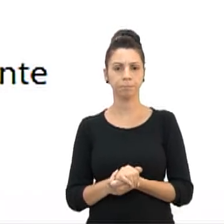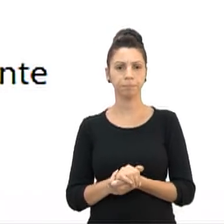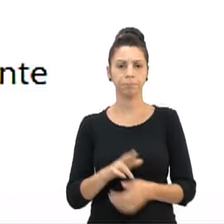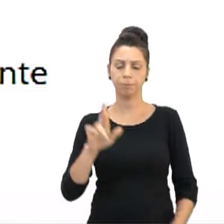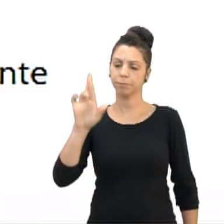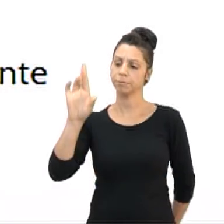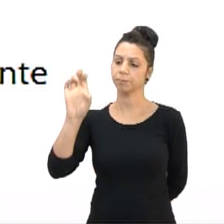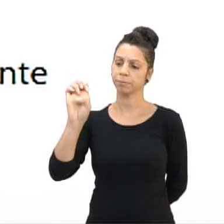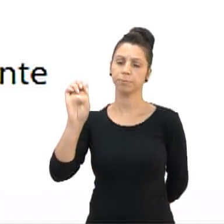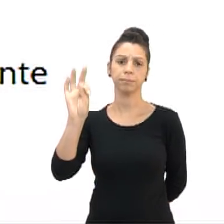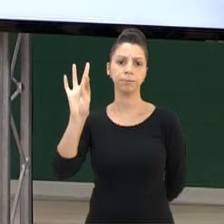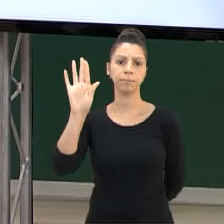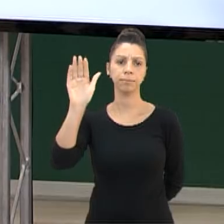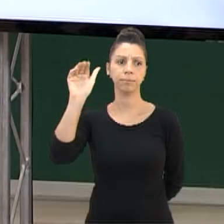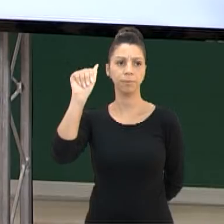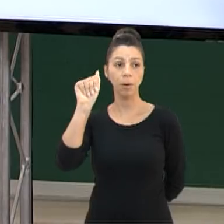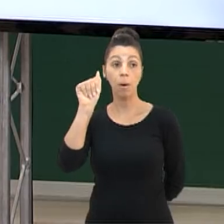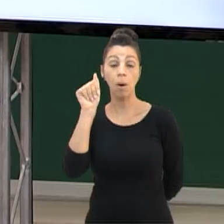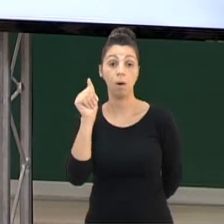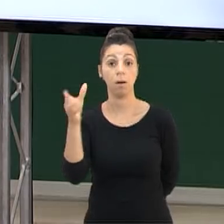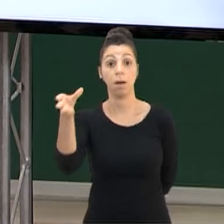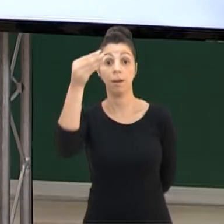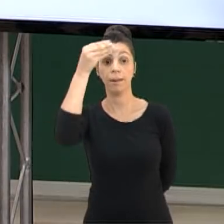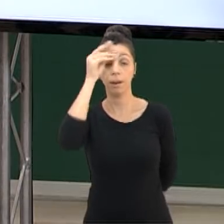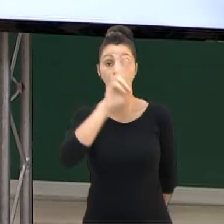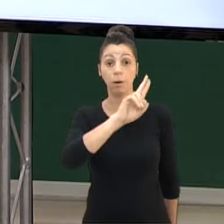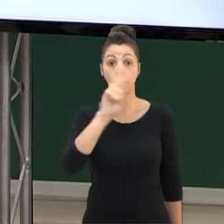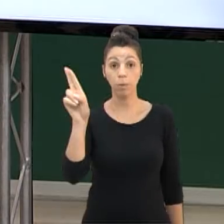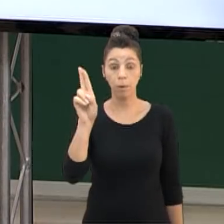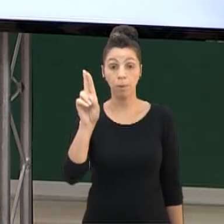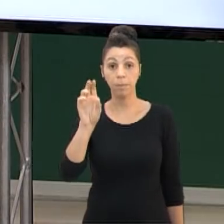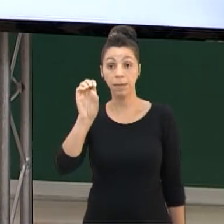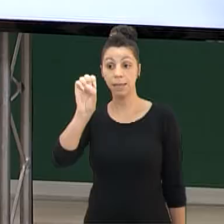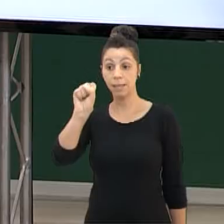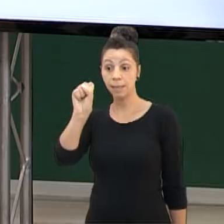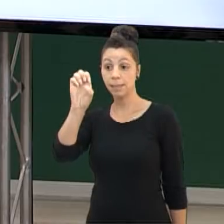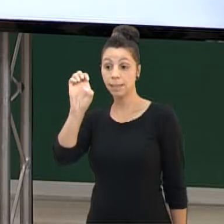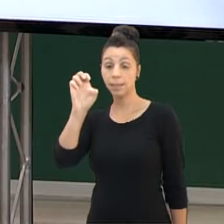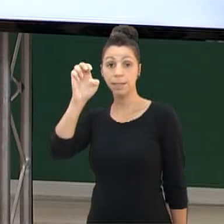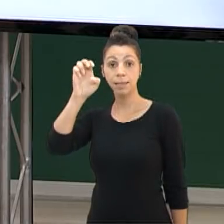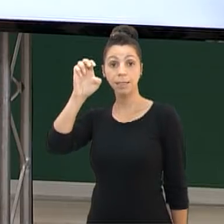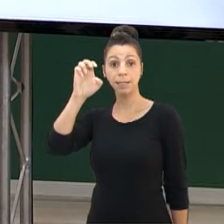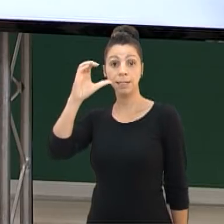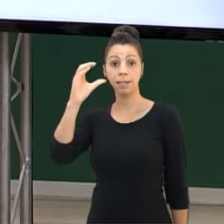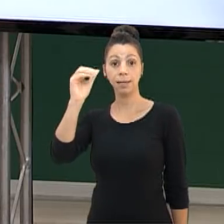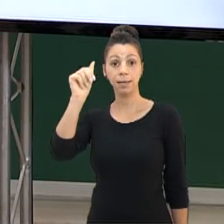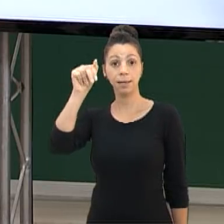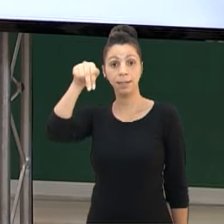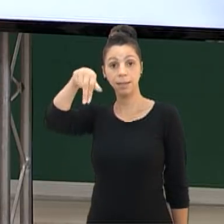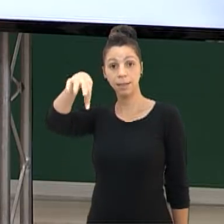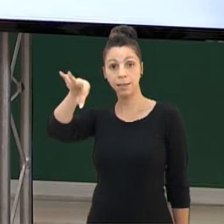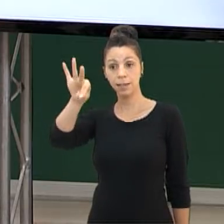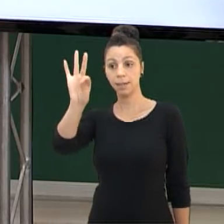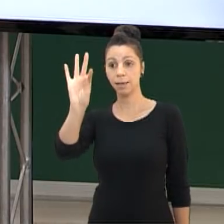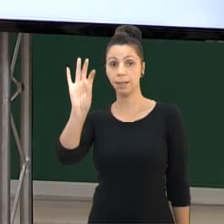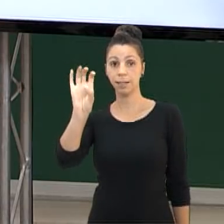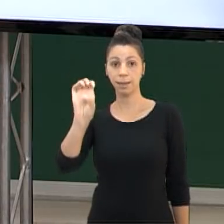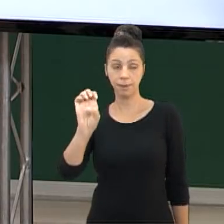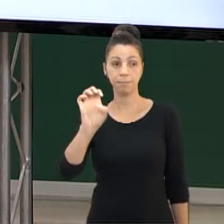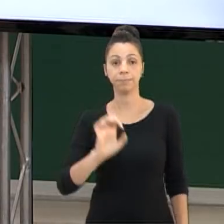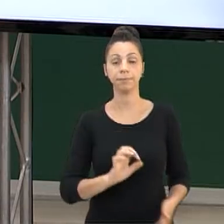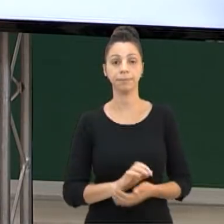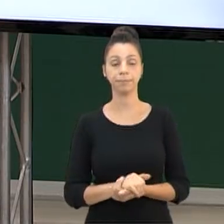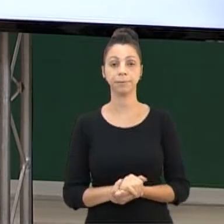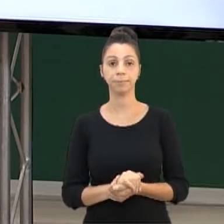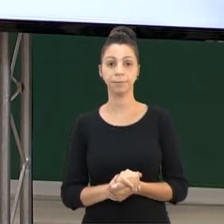reta secante, grave esse nome porque lá no ensino médio vocês vão precisar muito desses conceitos aqui. Olha só.